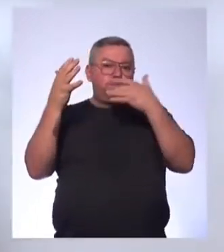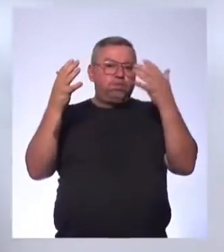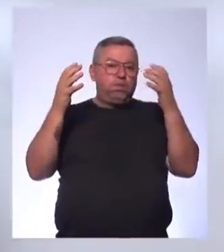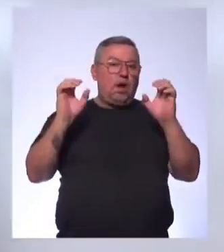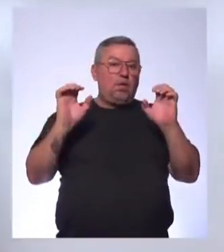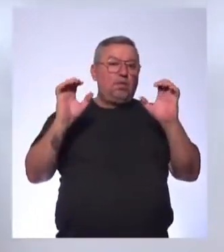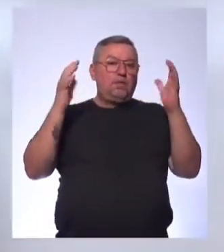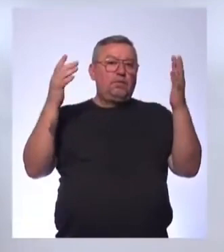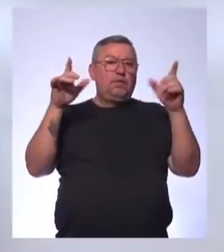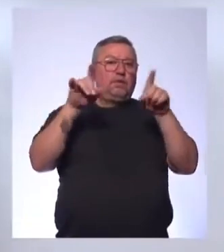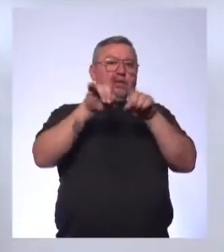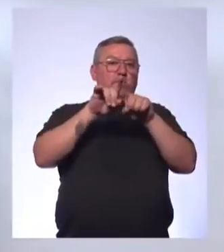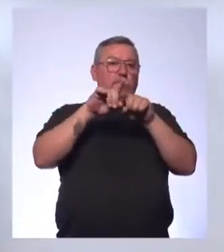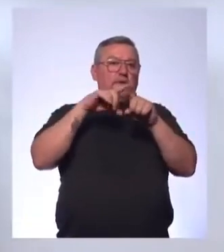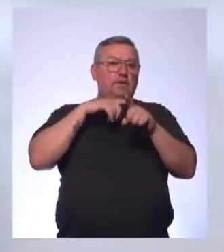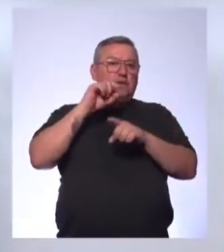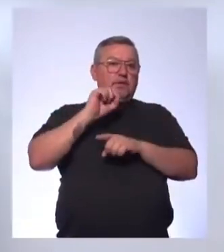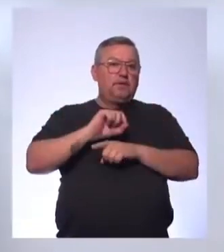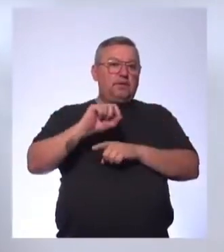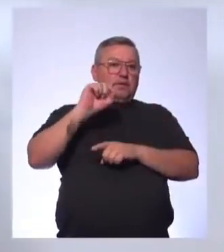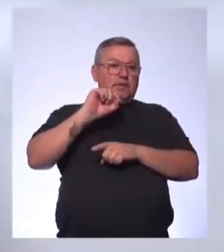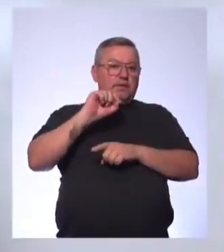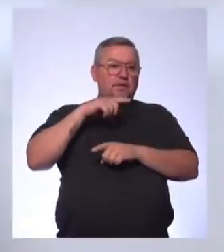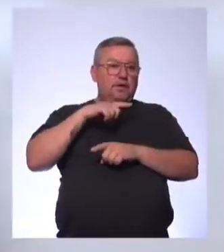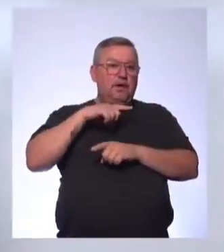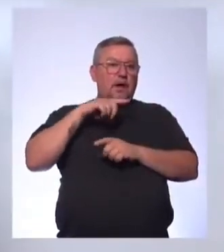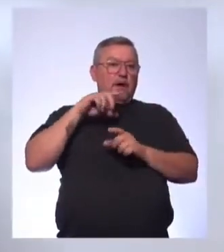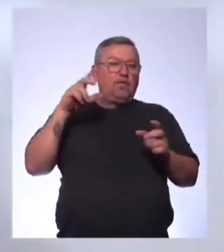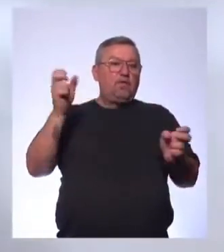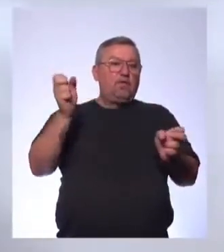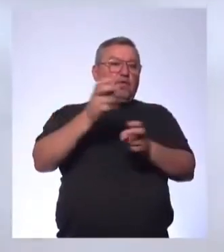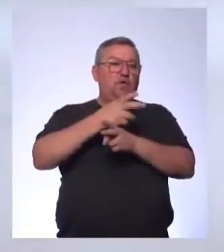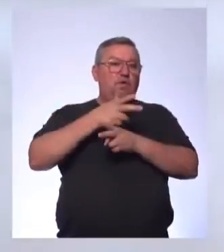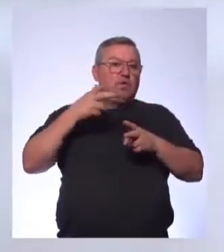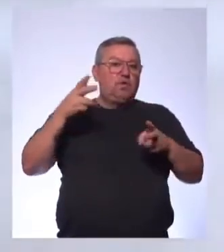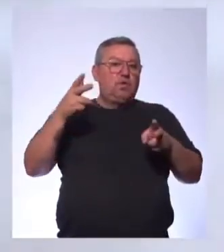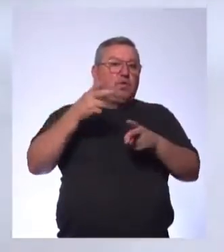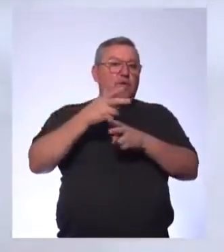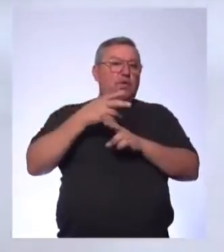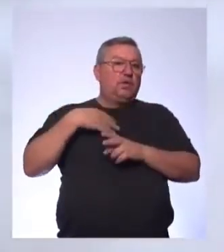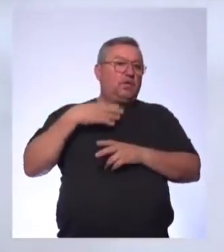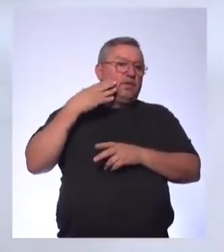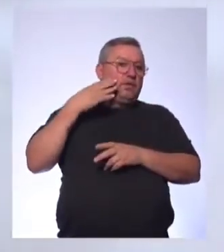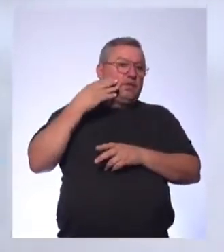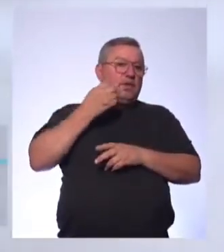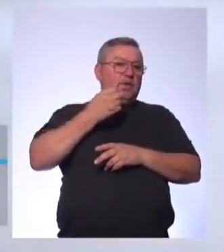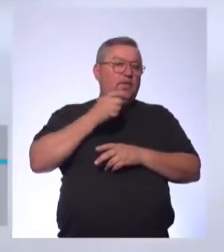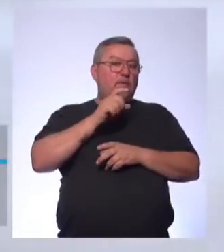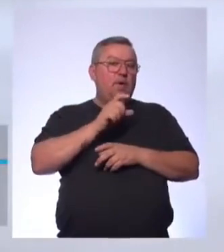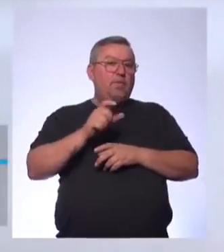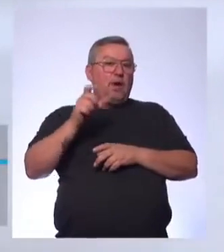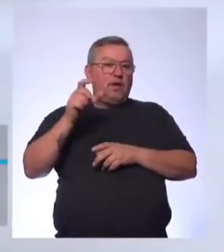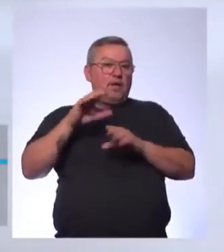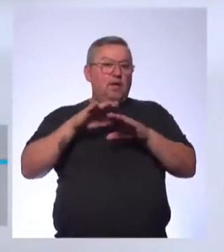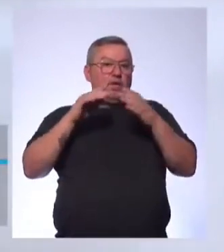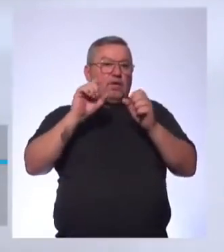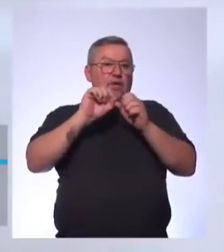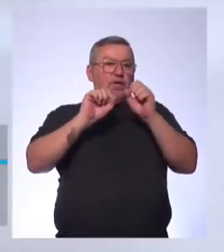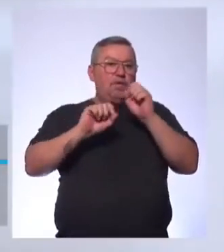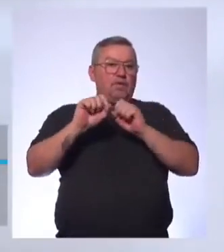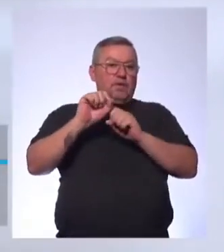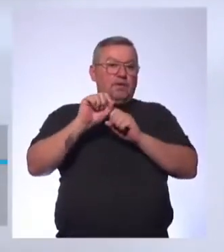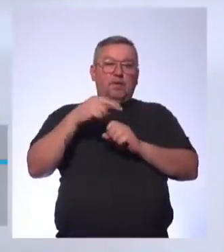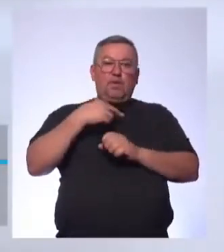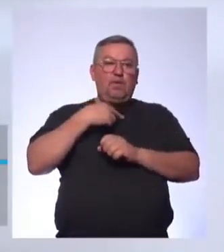dos desastres que estão ali na imagem é de um ciclone. Então, eu já sei boa parte do texto. Quando eu faço o skimming, eu